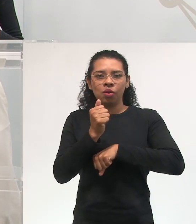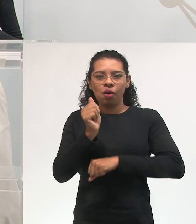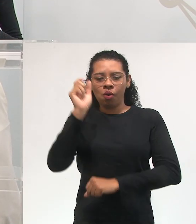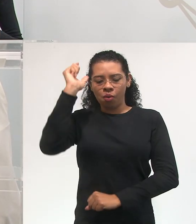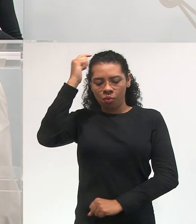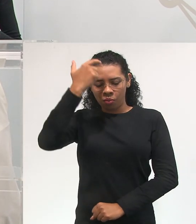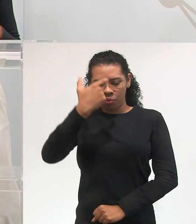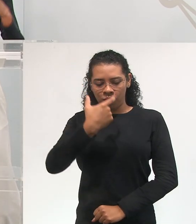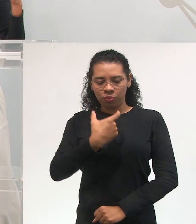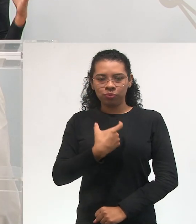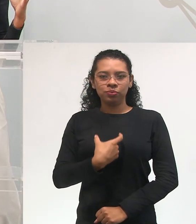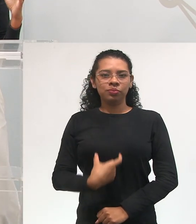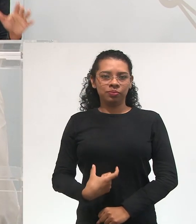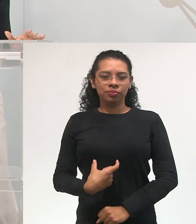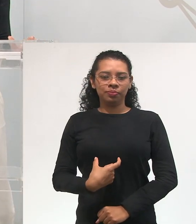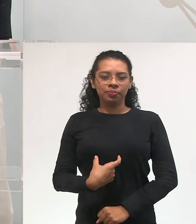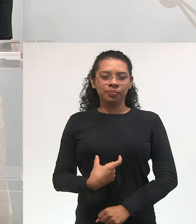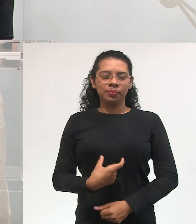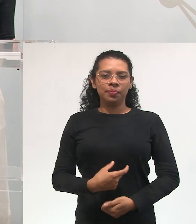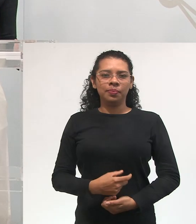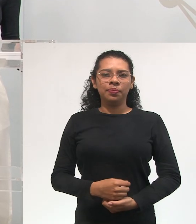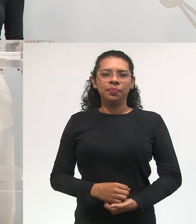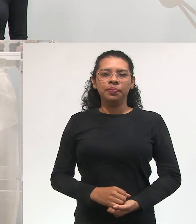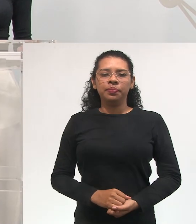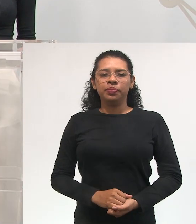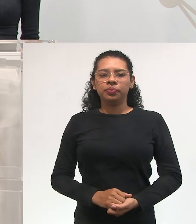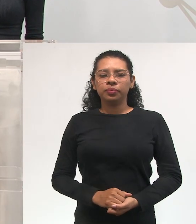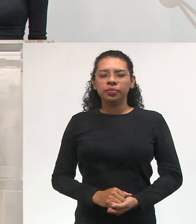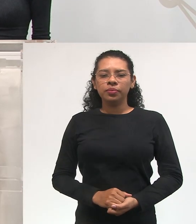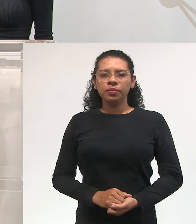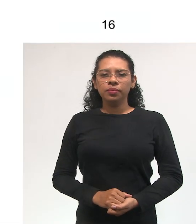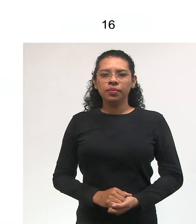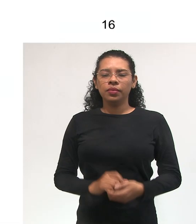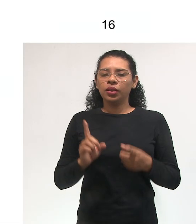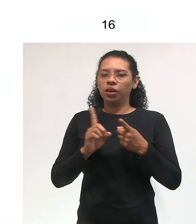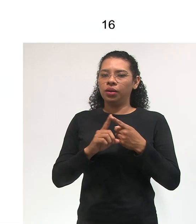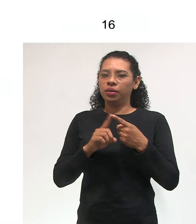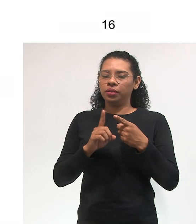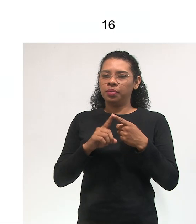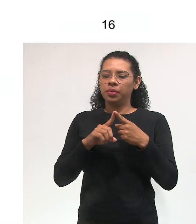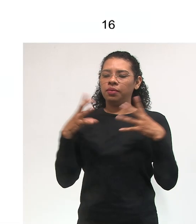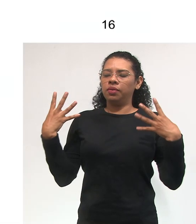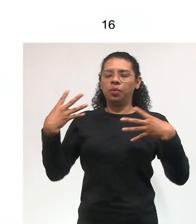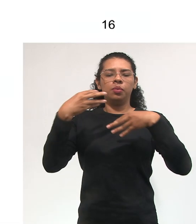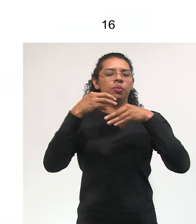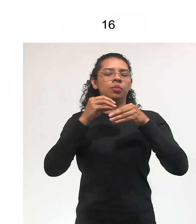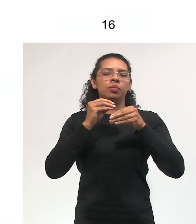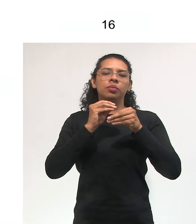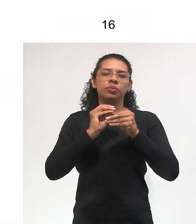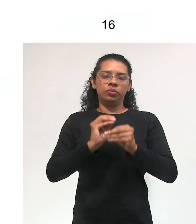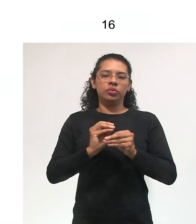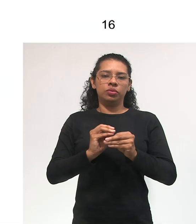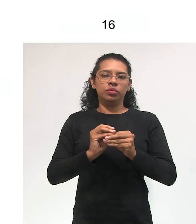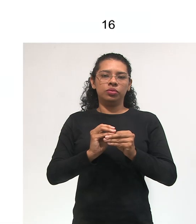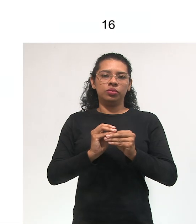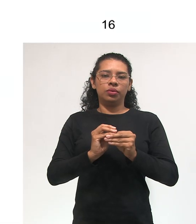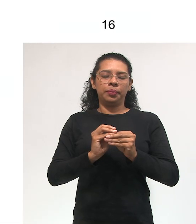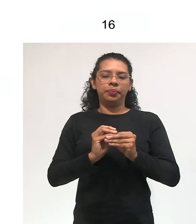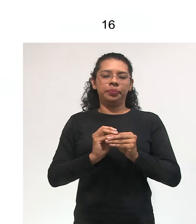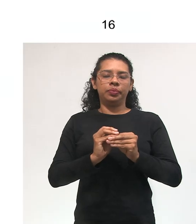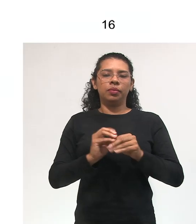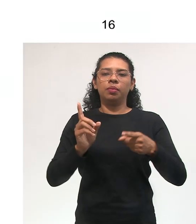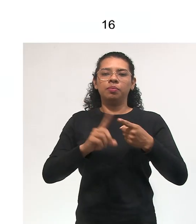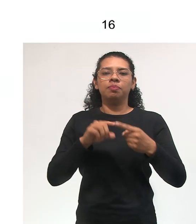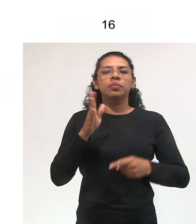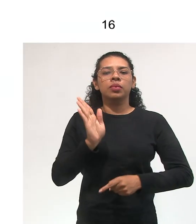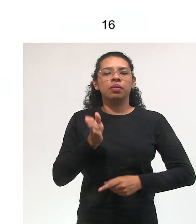do indivíduo, né, como um todo. Então, para finalizar, vamos só recapitular aqui algumas questões, né,